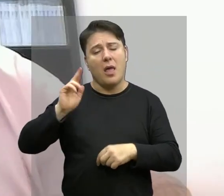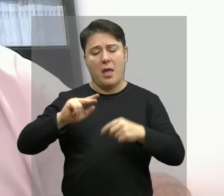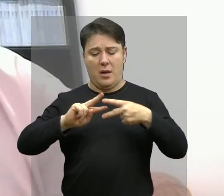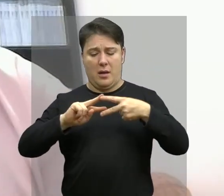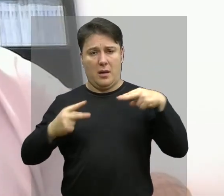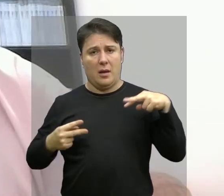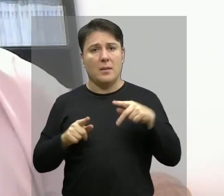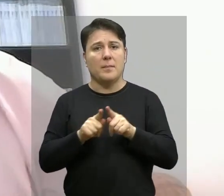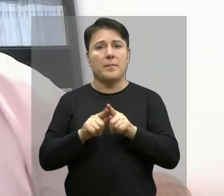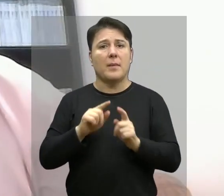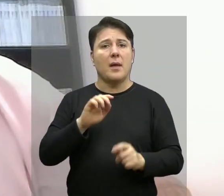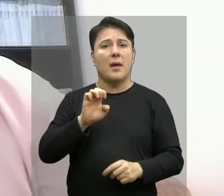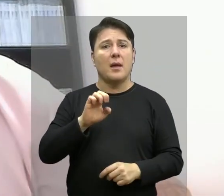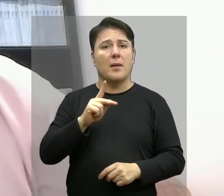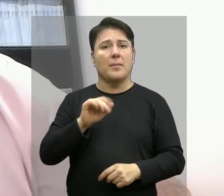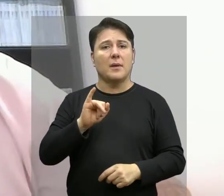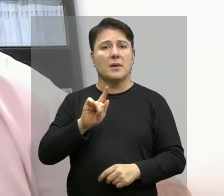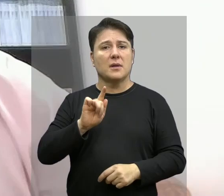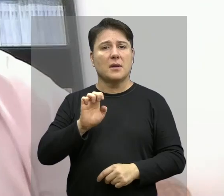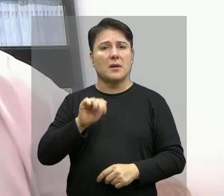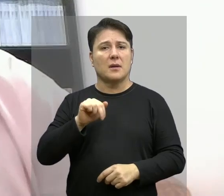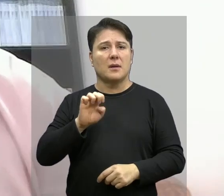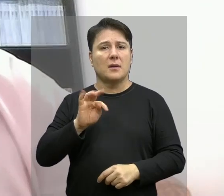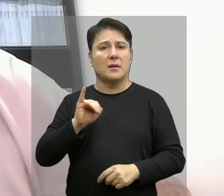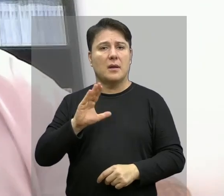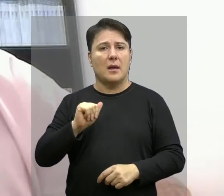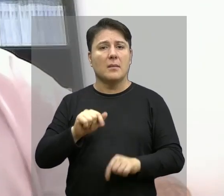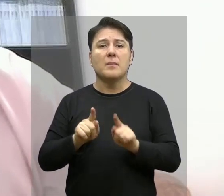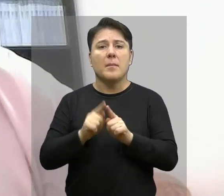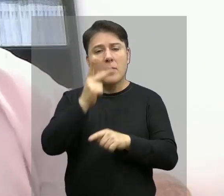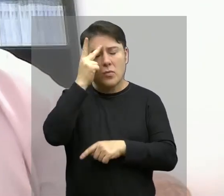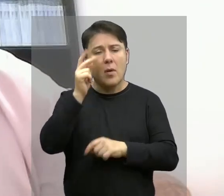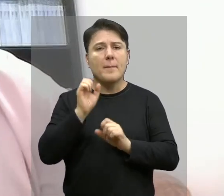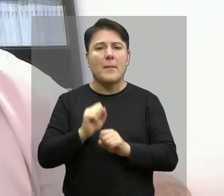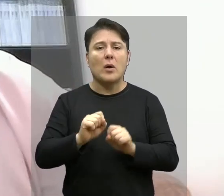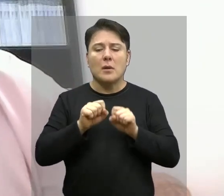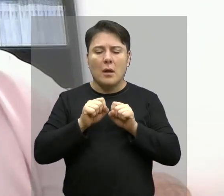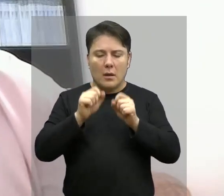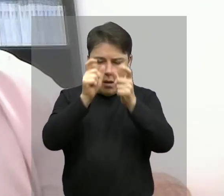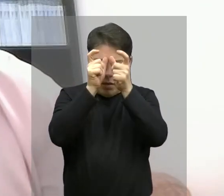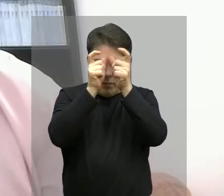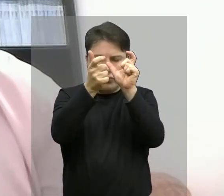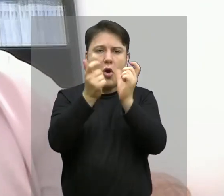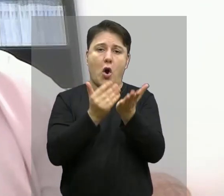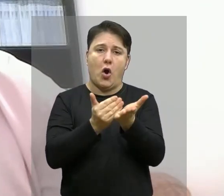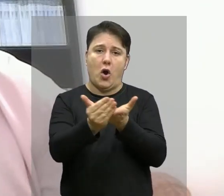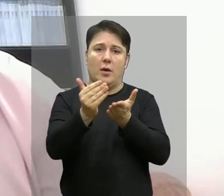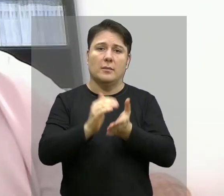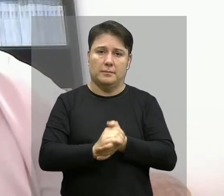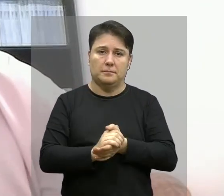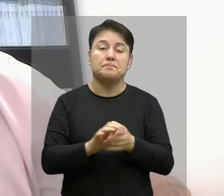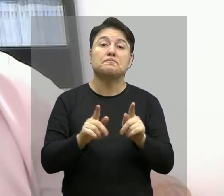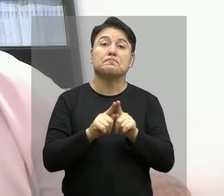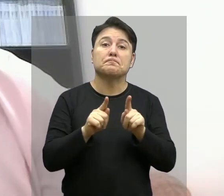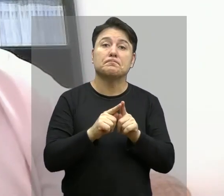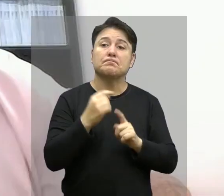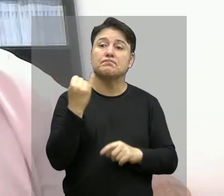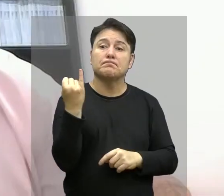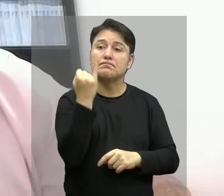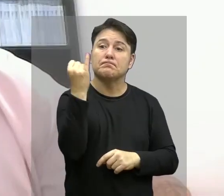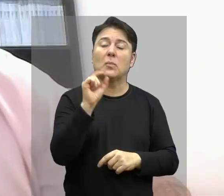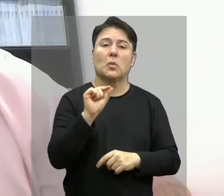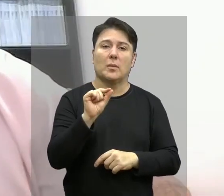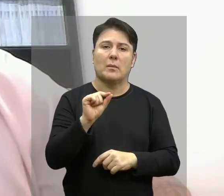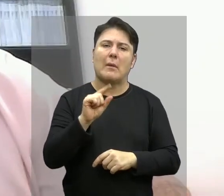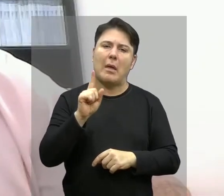ter o combo perfeito aí, né, de uma pessoa poder desenvolver o transtorno. E aí, né, uma questão também muito importante, que